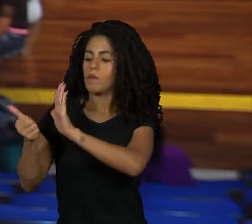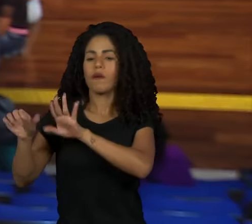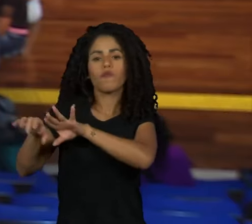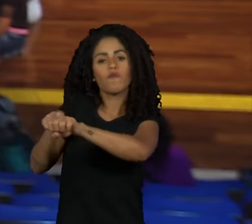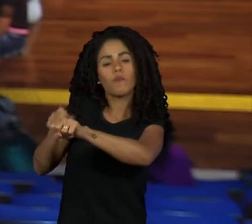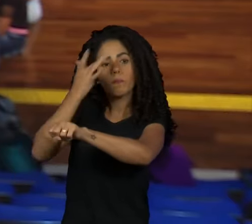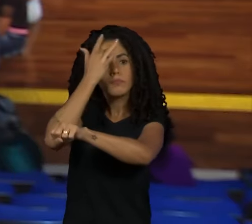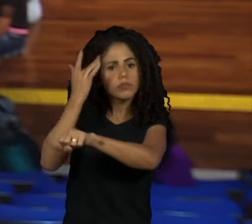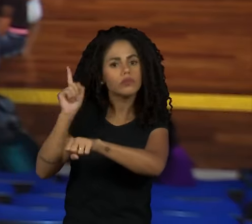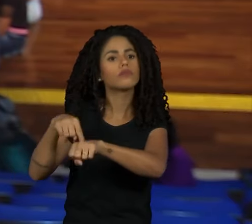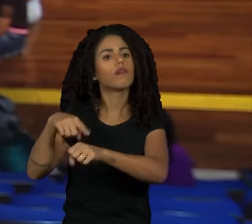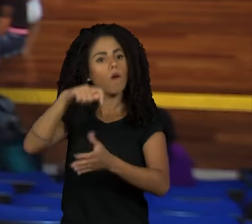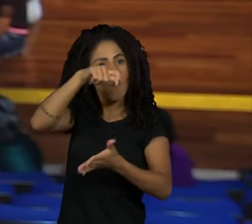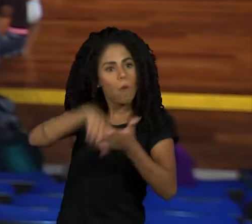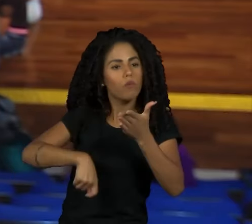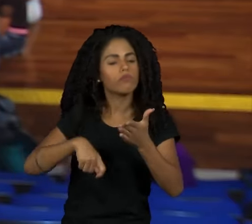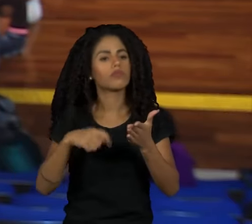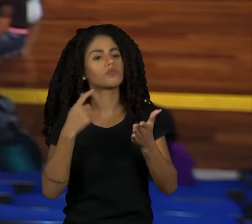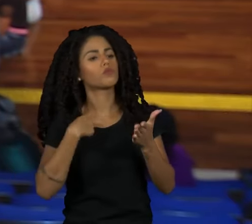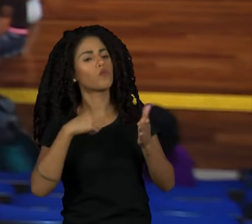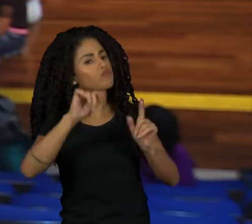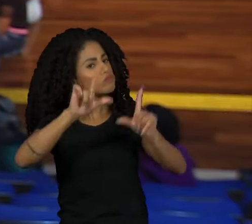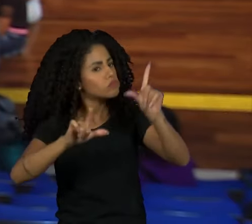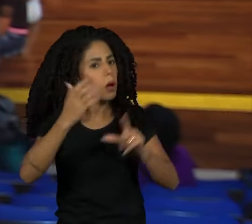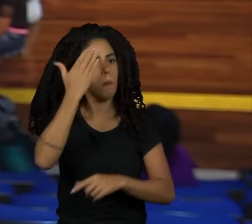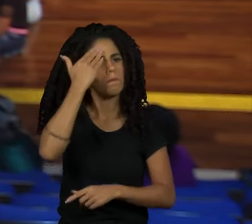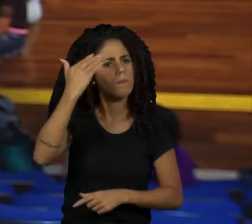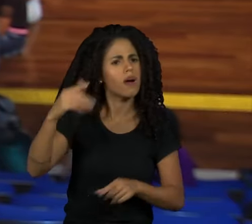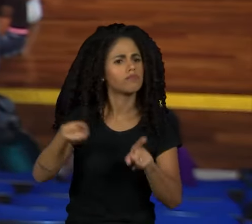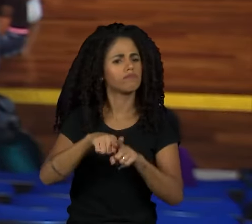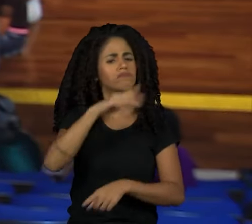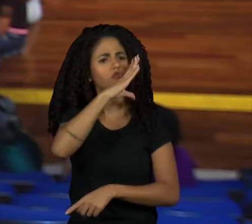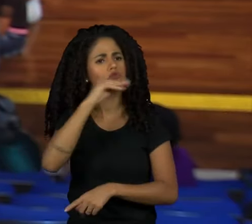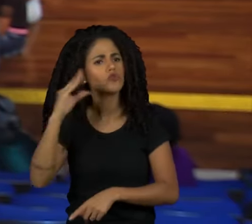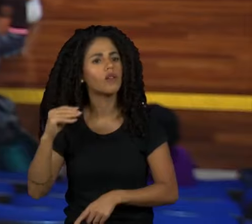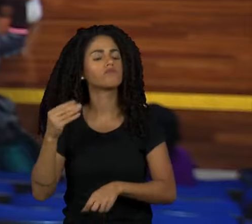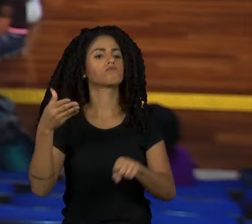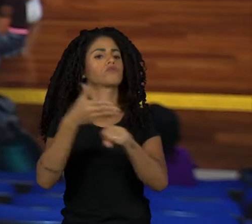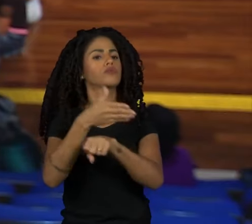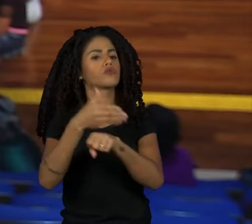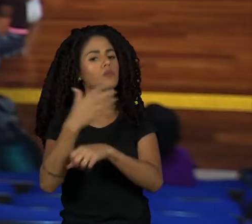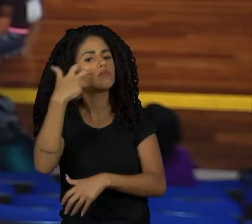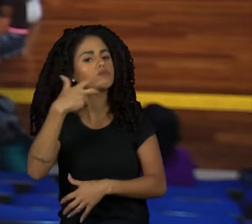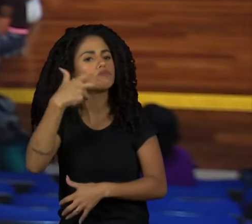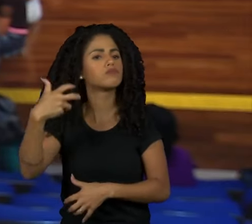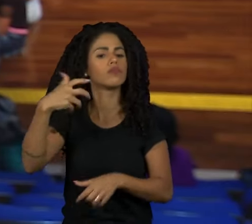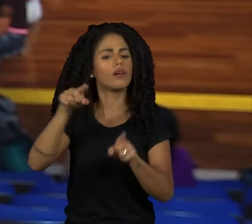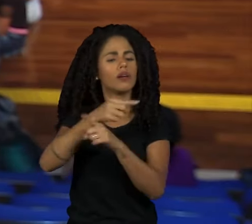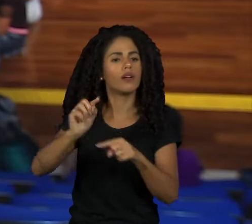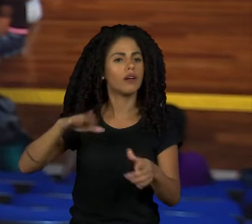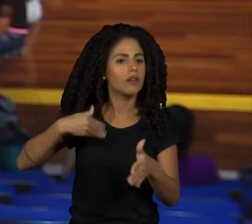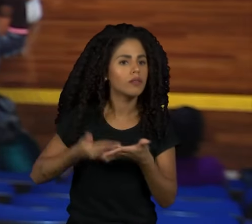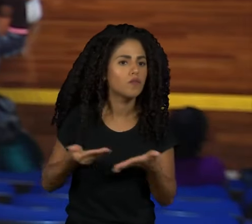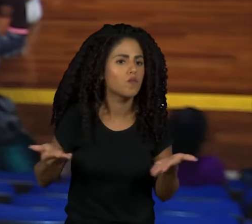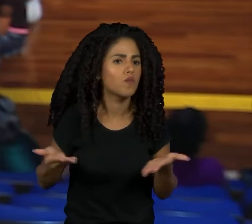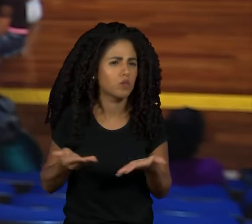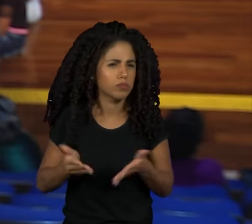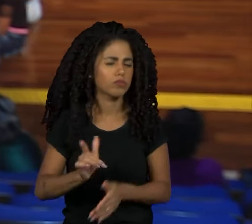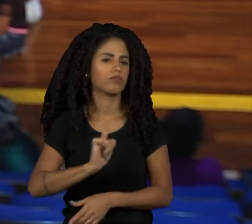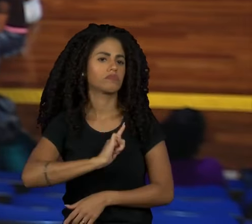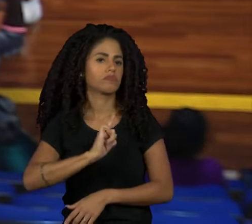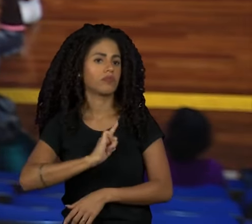foram contratadas por emissoras de TV, a gente soube de jovens que entraram no teatro musical e estão atuando em espetáculos que